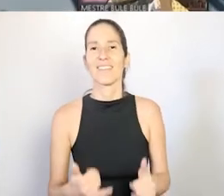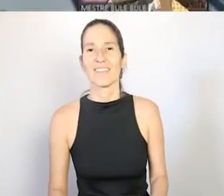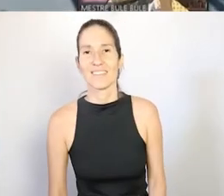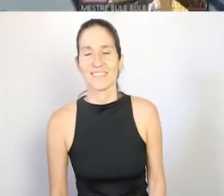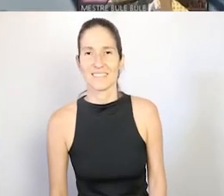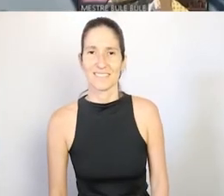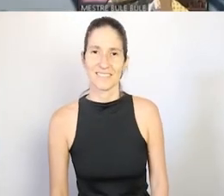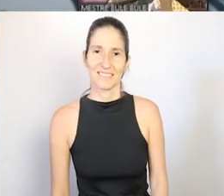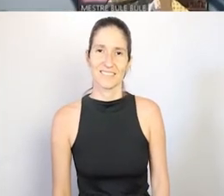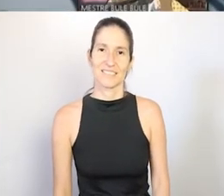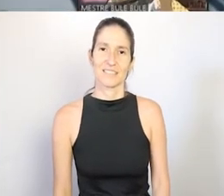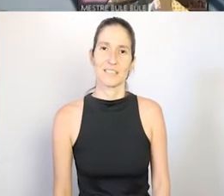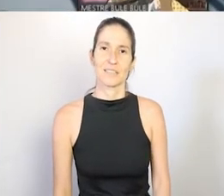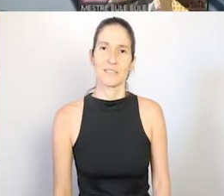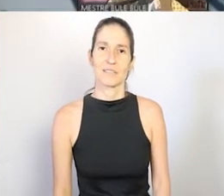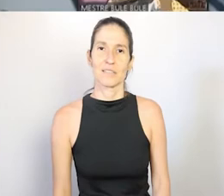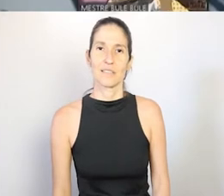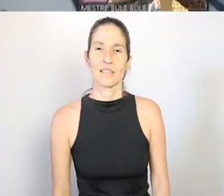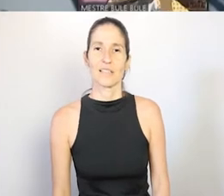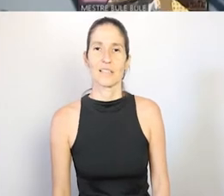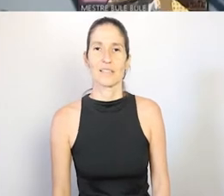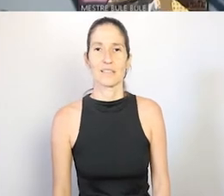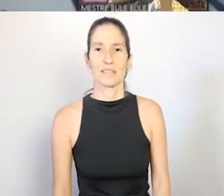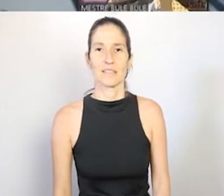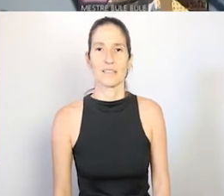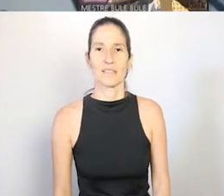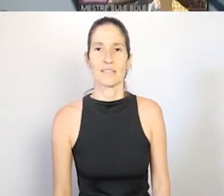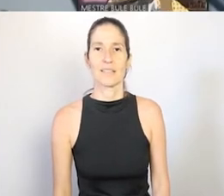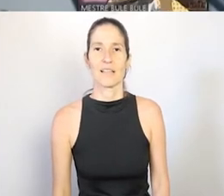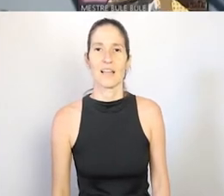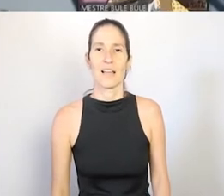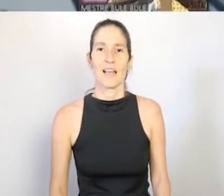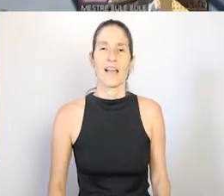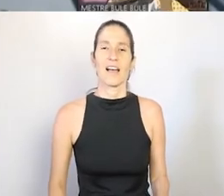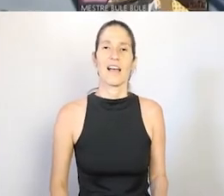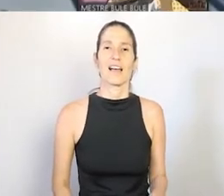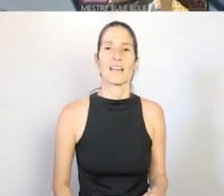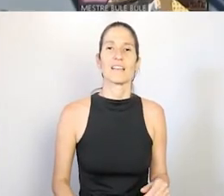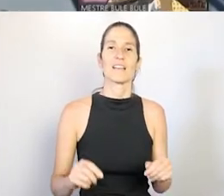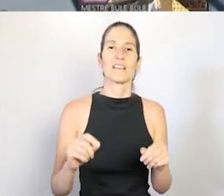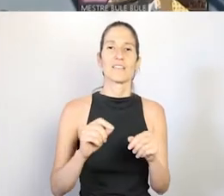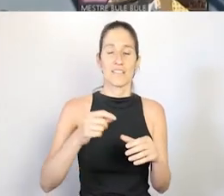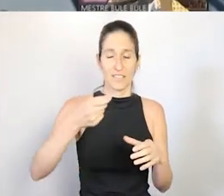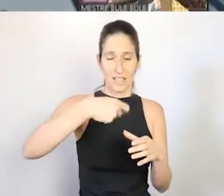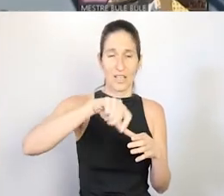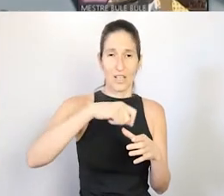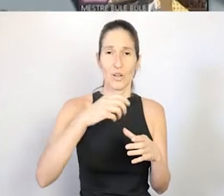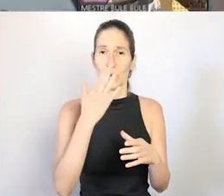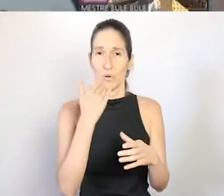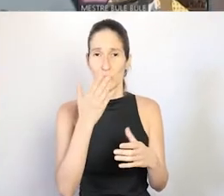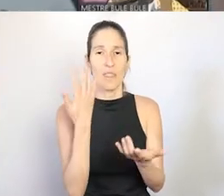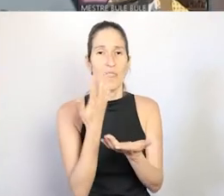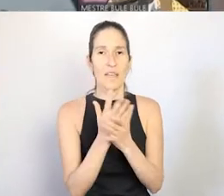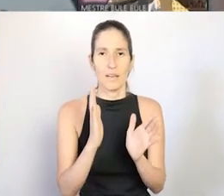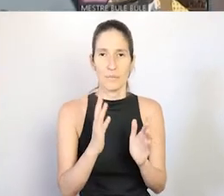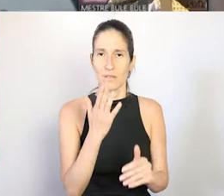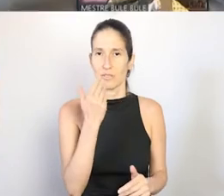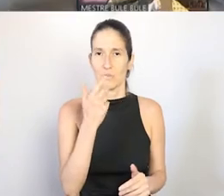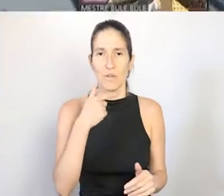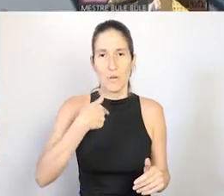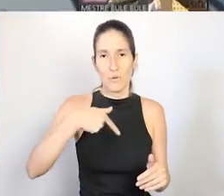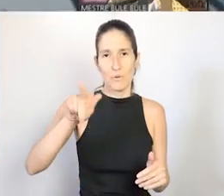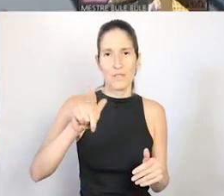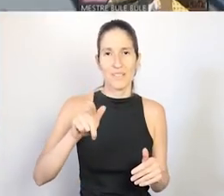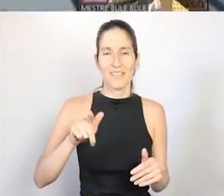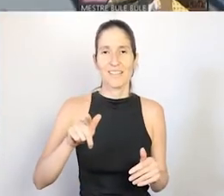brilhava, trazia eles para receber a merenda. quando terminava de merendar, eu ia para